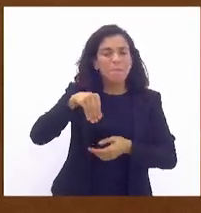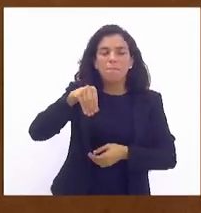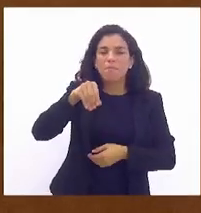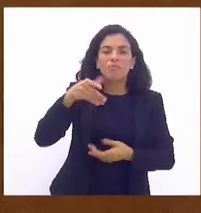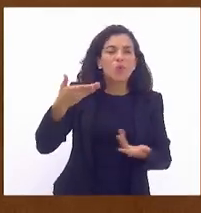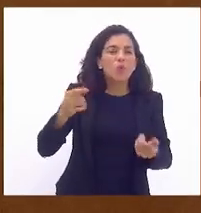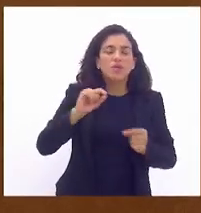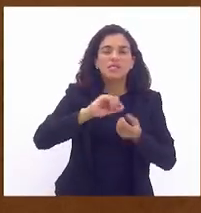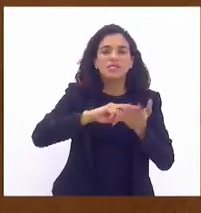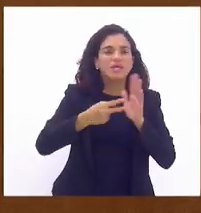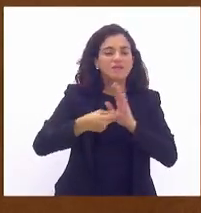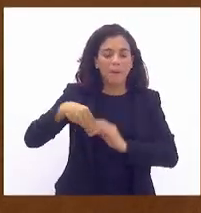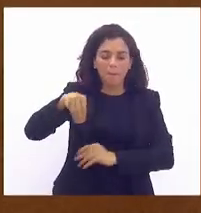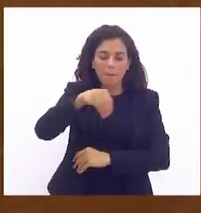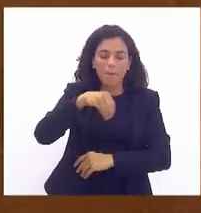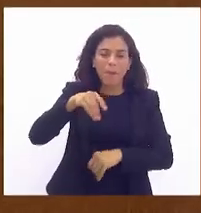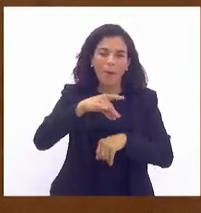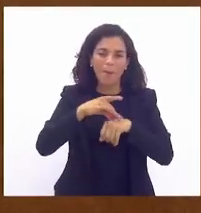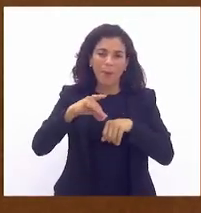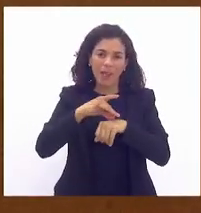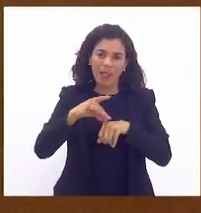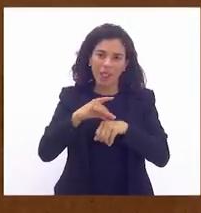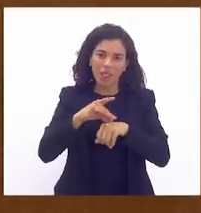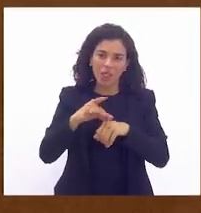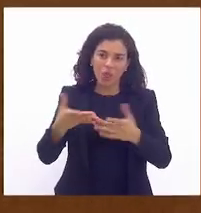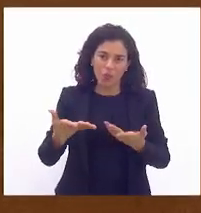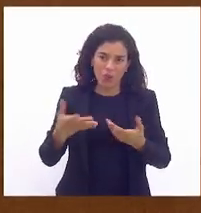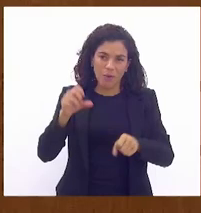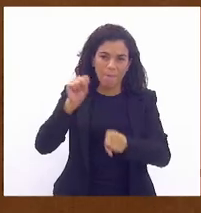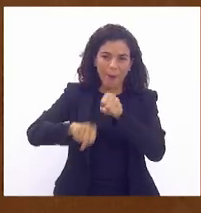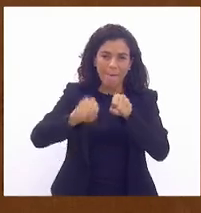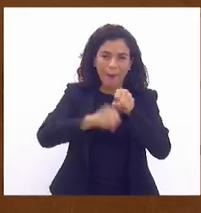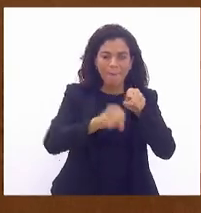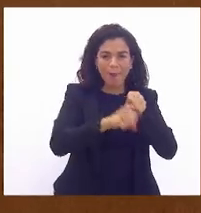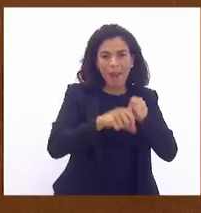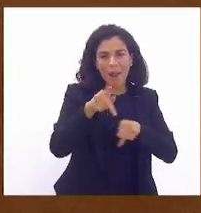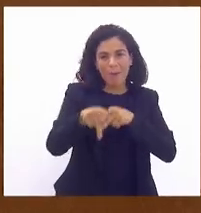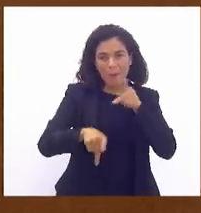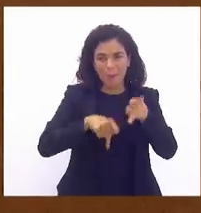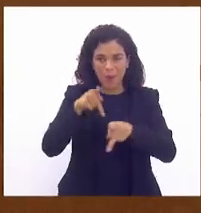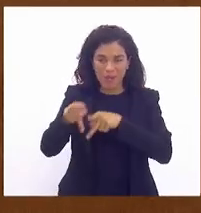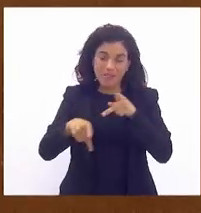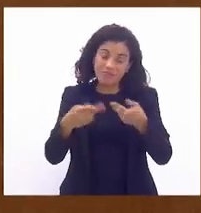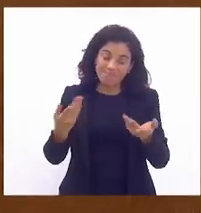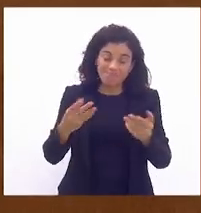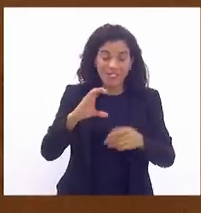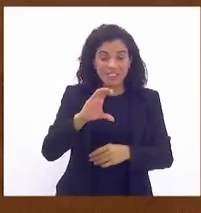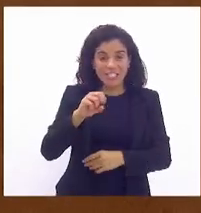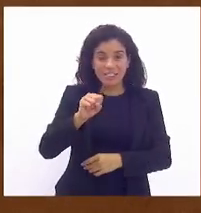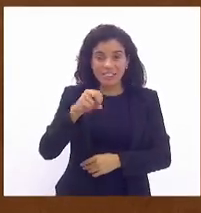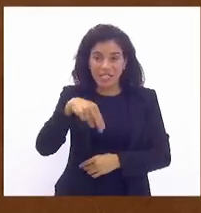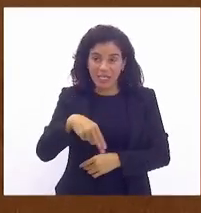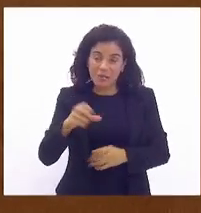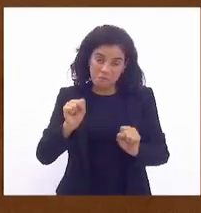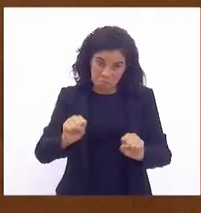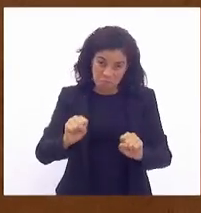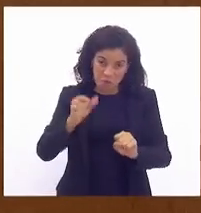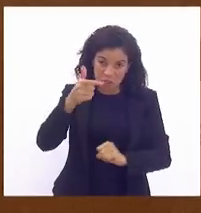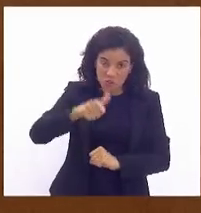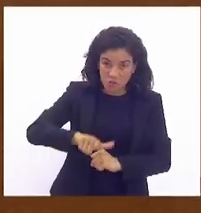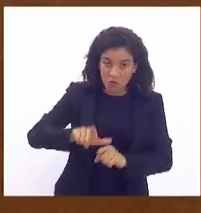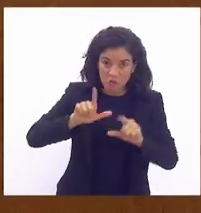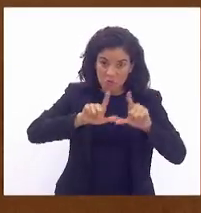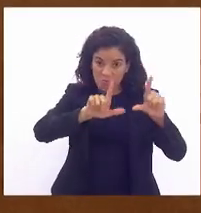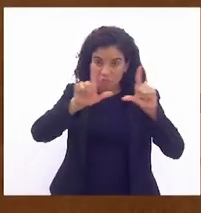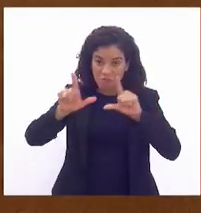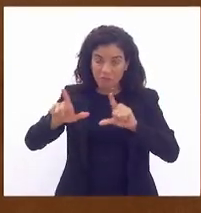atormenta dia e noite a população da nossa cidade, é isso que a população espera da CSN. Se eu puder resumir, por favor.